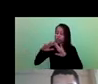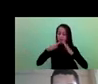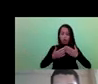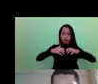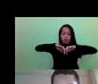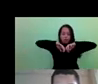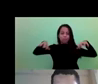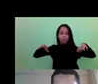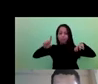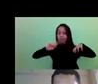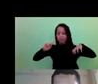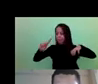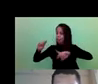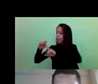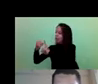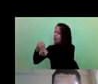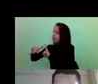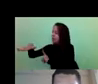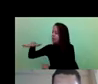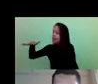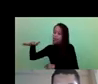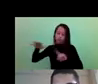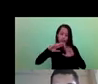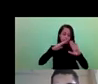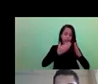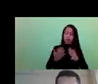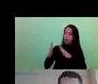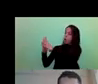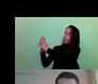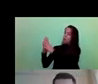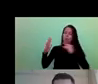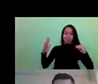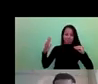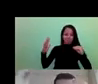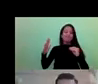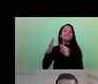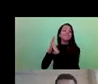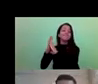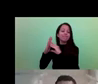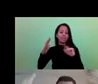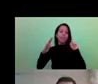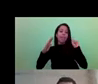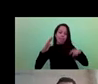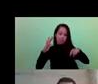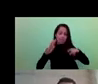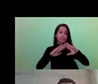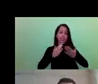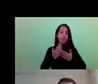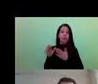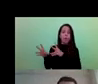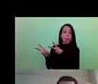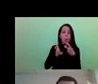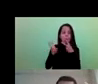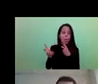a escola reflete a sociedade. E a sociedade, ela está em intenso